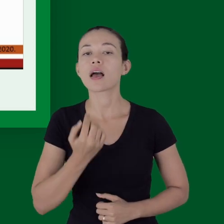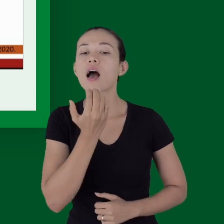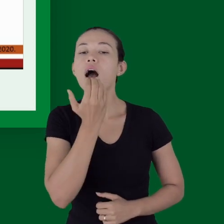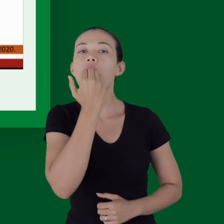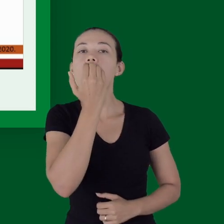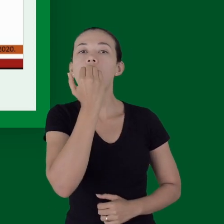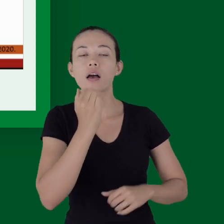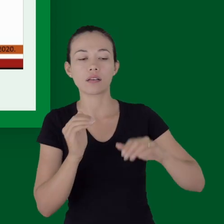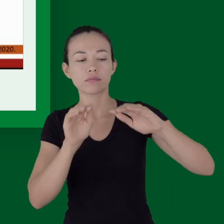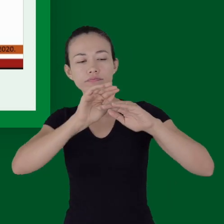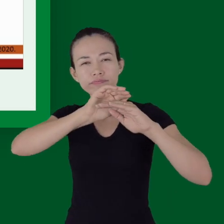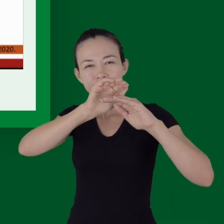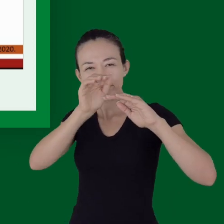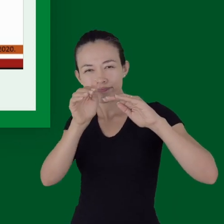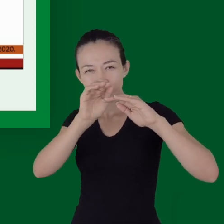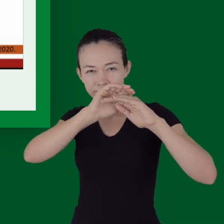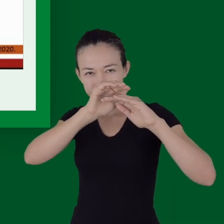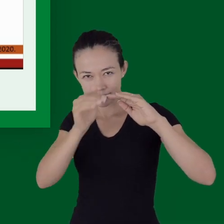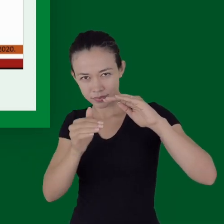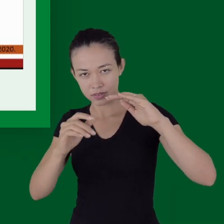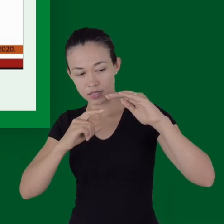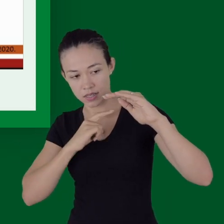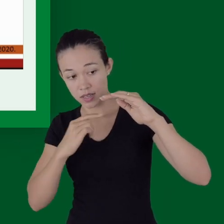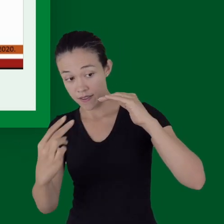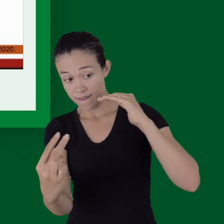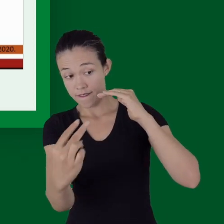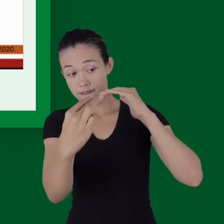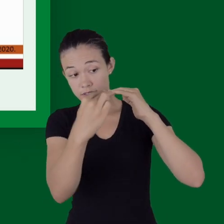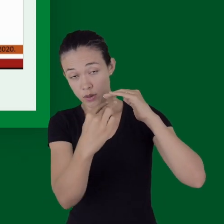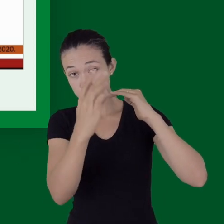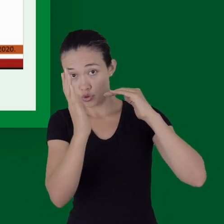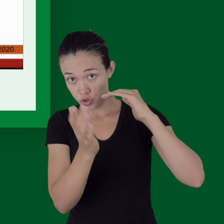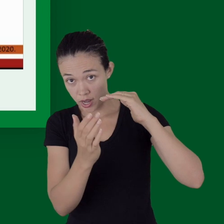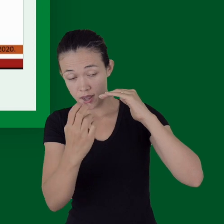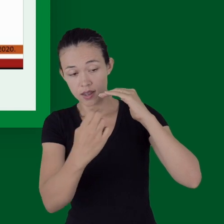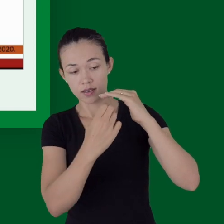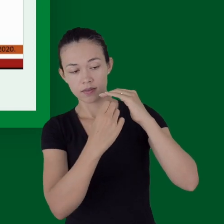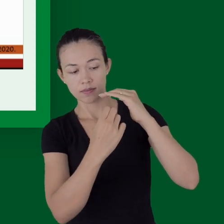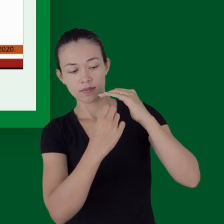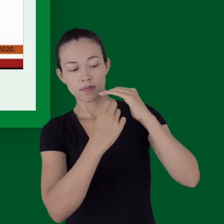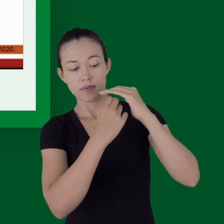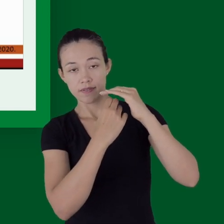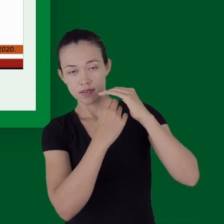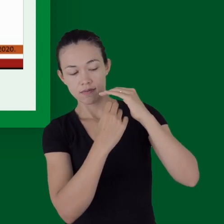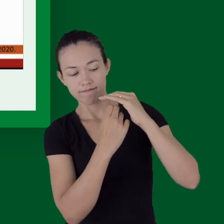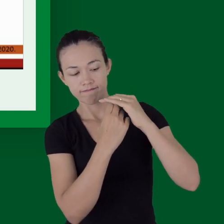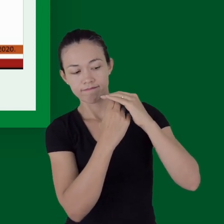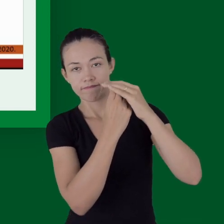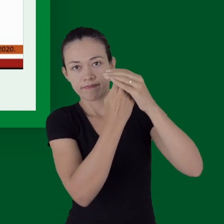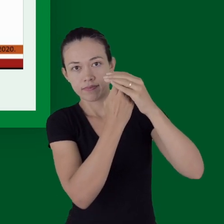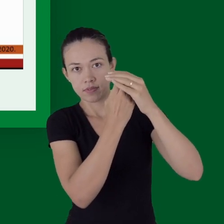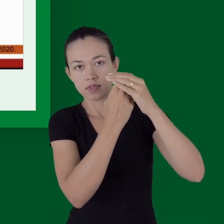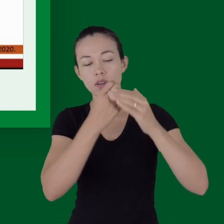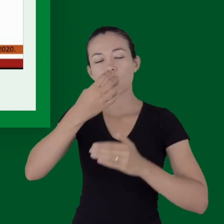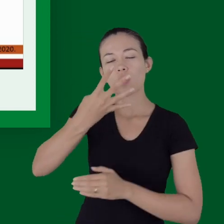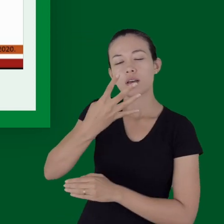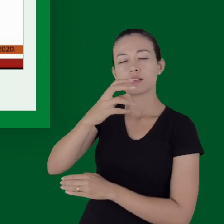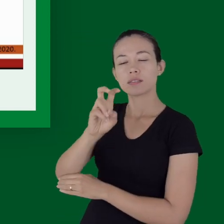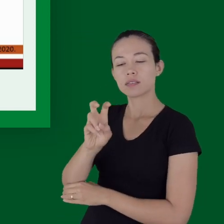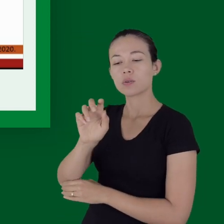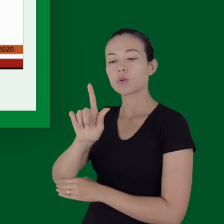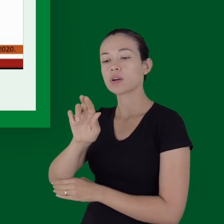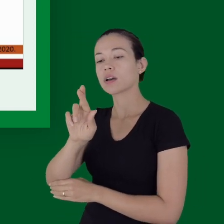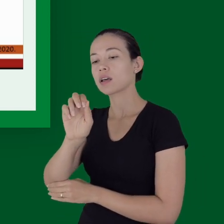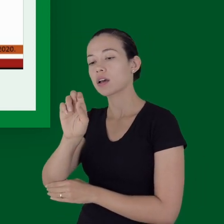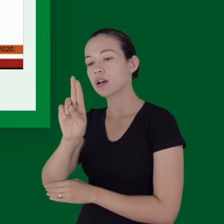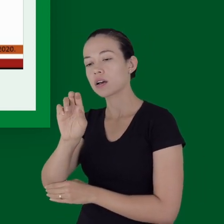Quando a gente vê a epiglote, a gente tem que elevar o laringo para frente e para cima, numa angulação aproximada